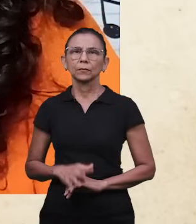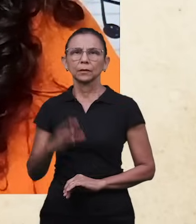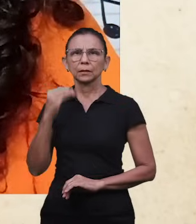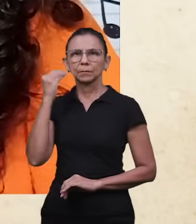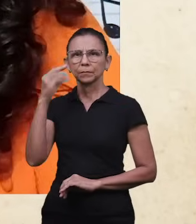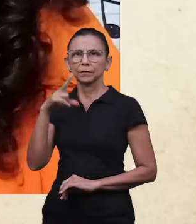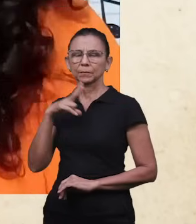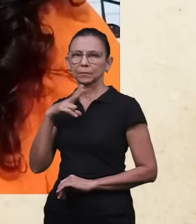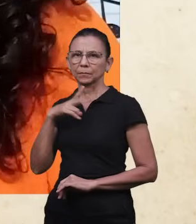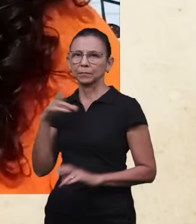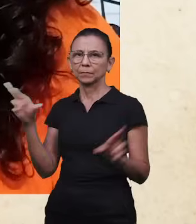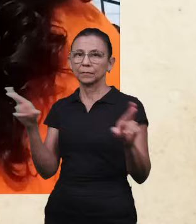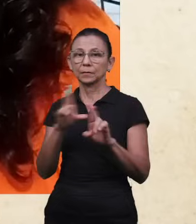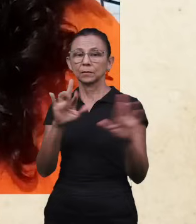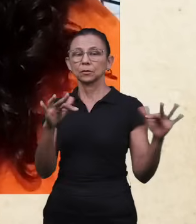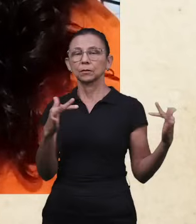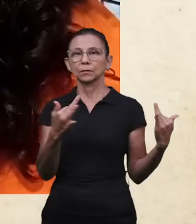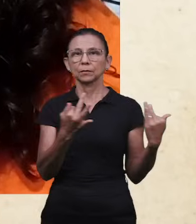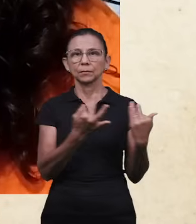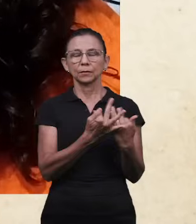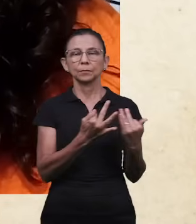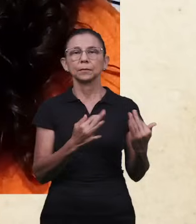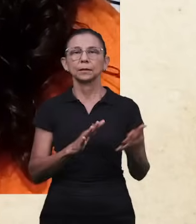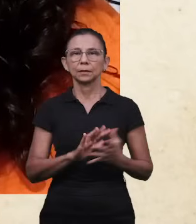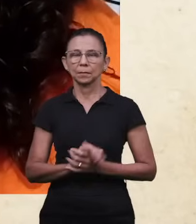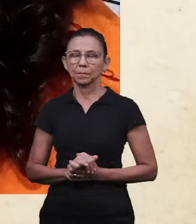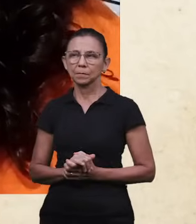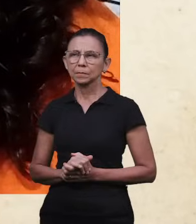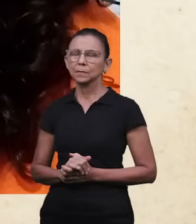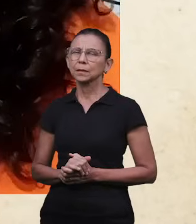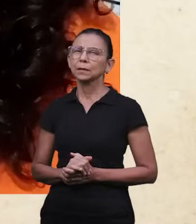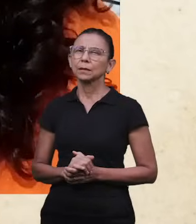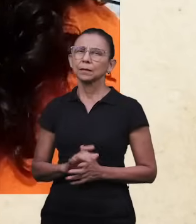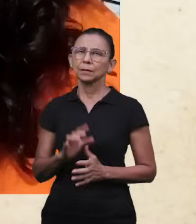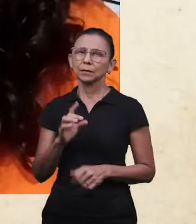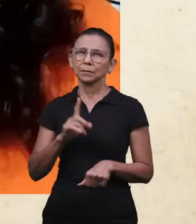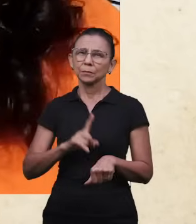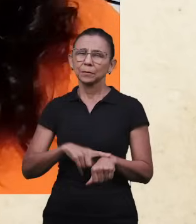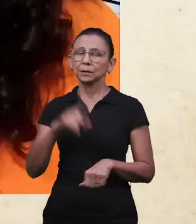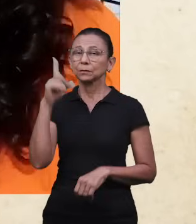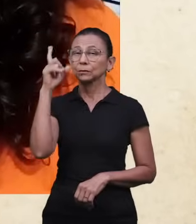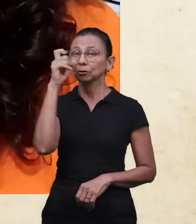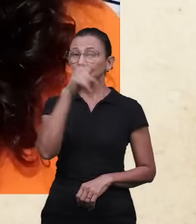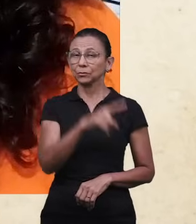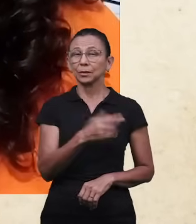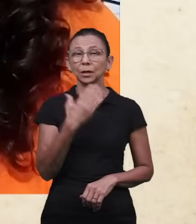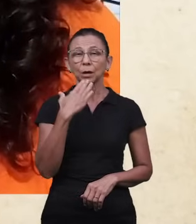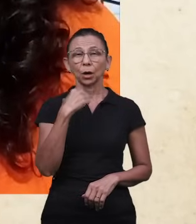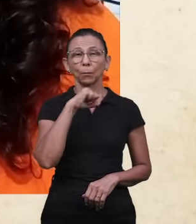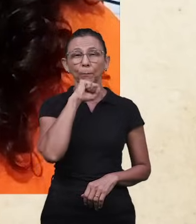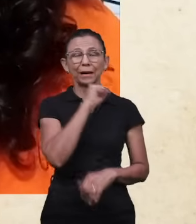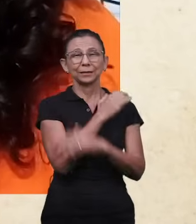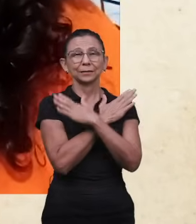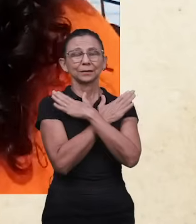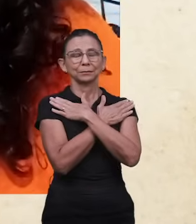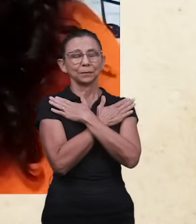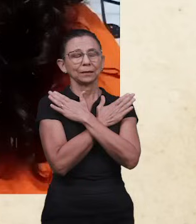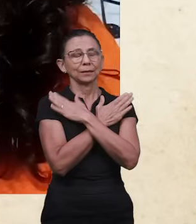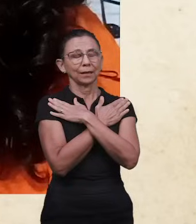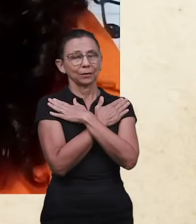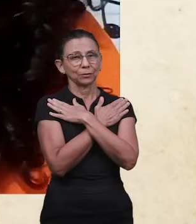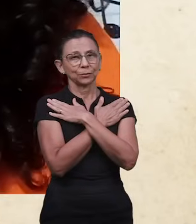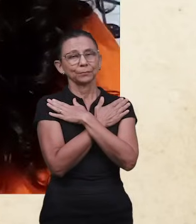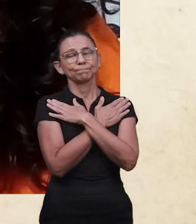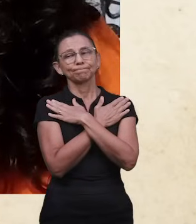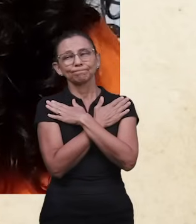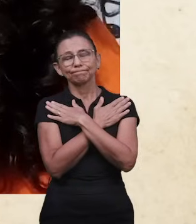família. Ela ocorreu quando nós estávamos passando por um momento difícil, em que meu pai se encontrava desempregado. E nós estávamos